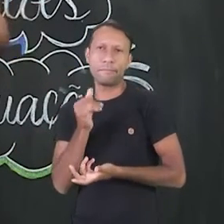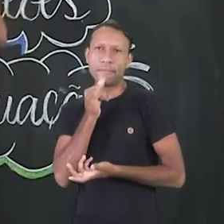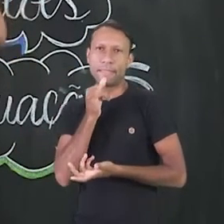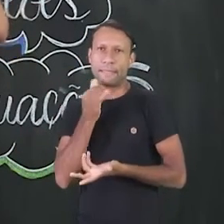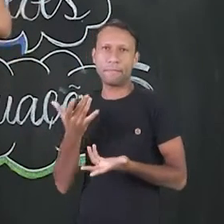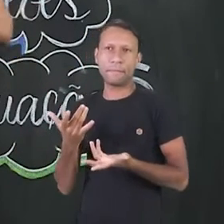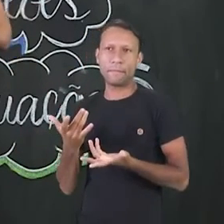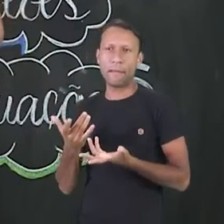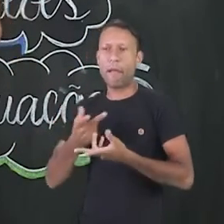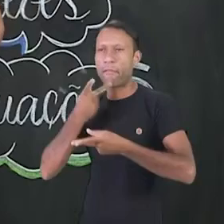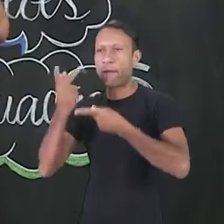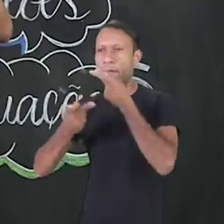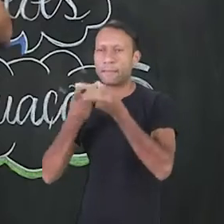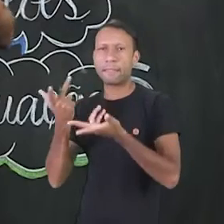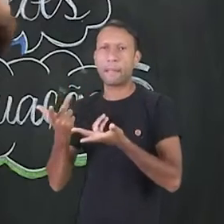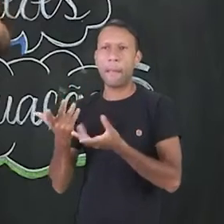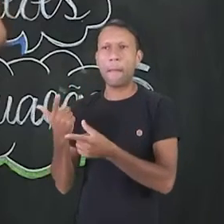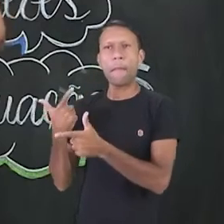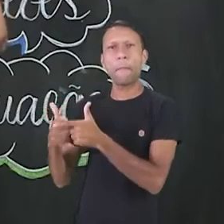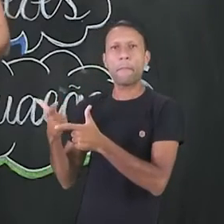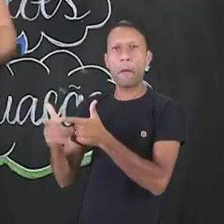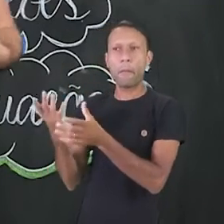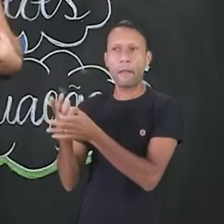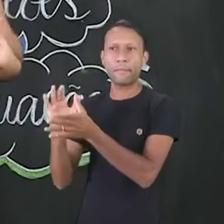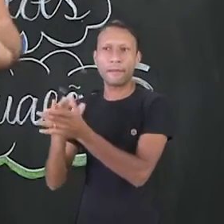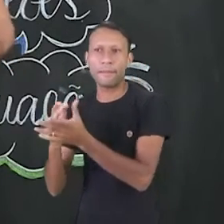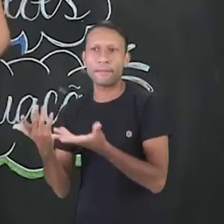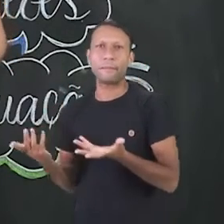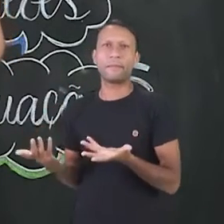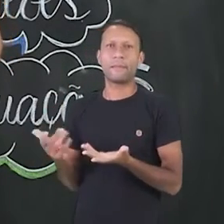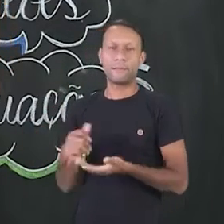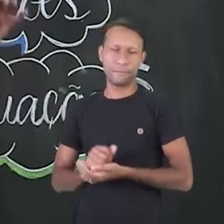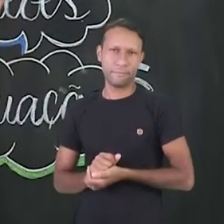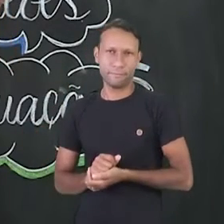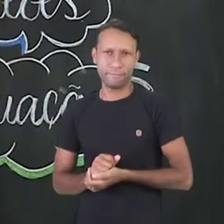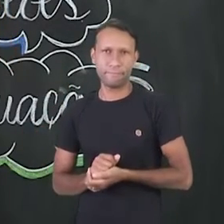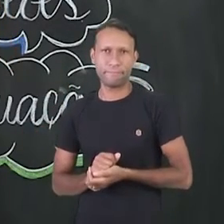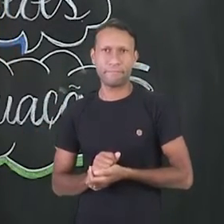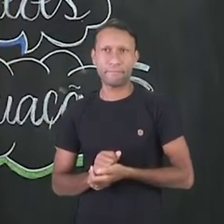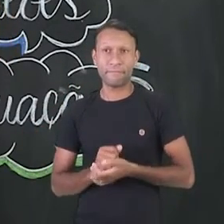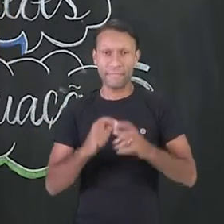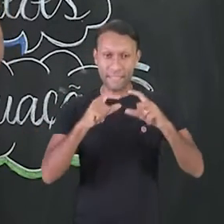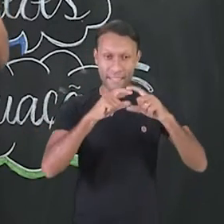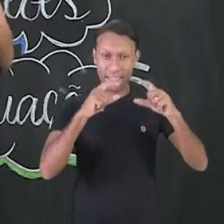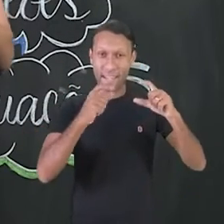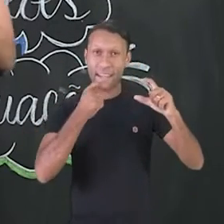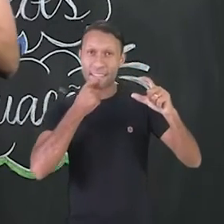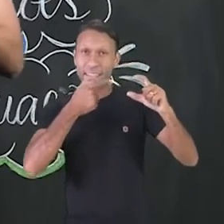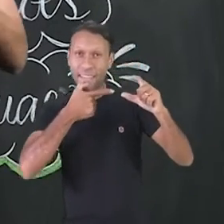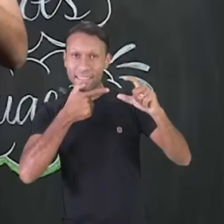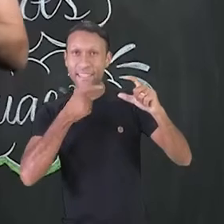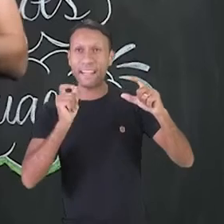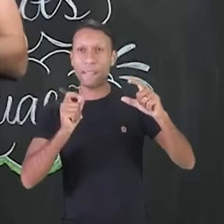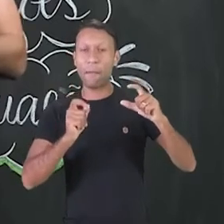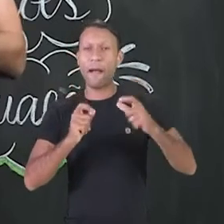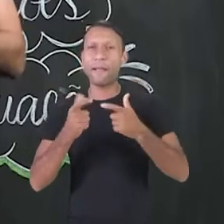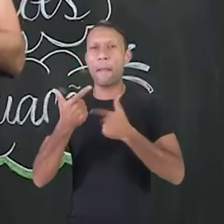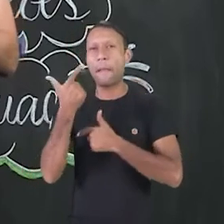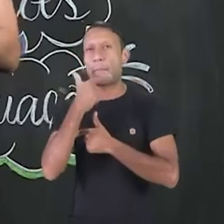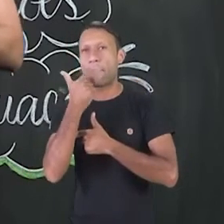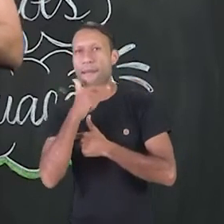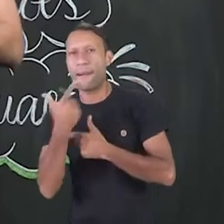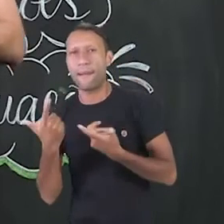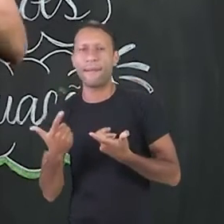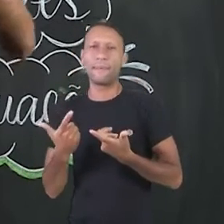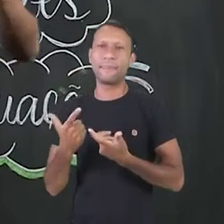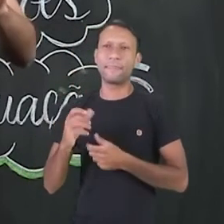exemplo, eu posso ter um Cartoon falando sobre problemas conjugais, problemas em um casamento. Já a Charge ela vai ter uma conexão muito mais forte com o noticiário do